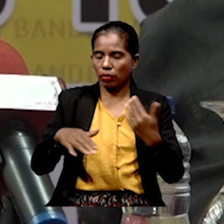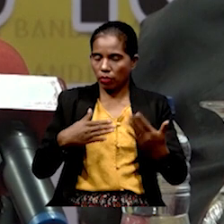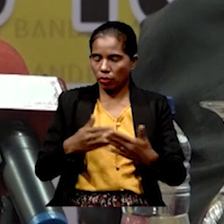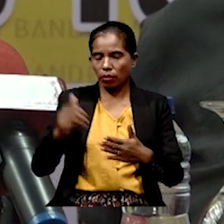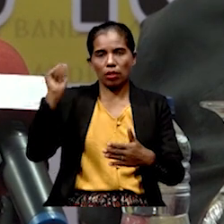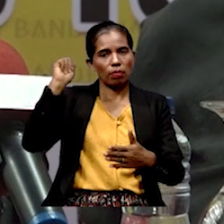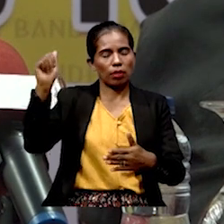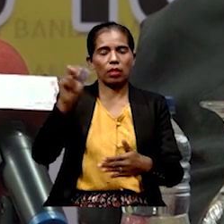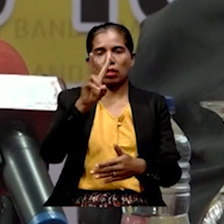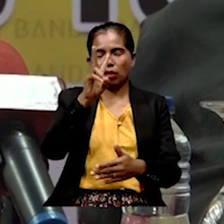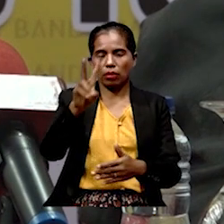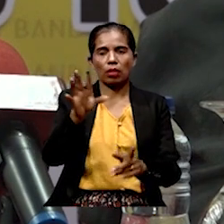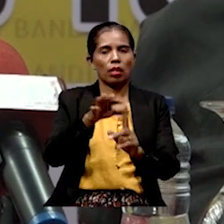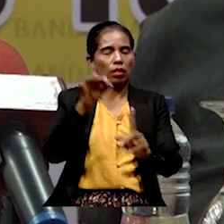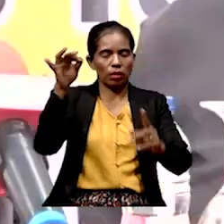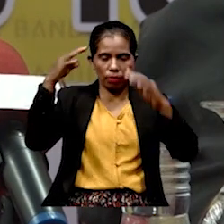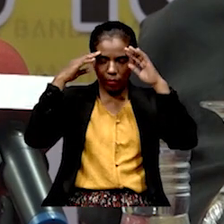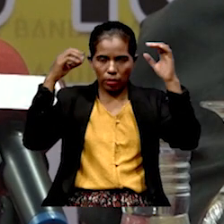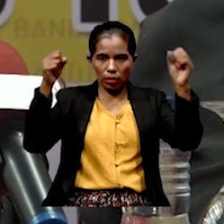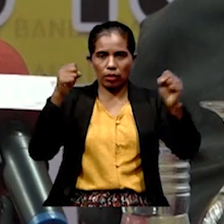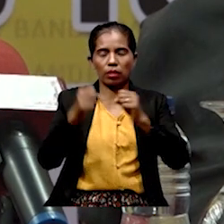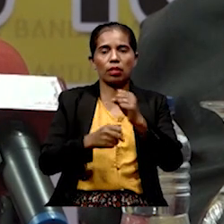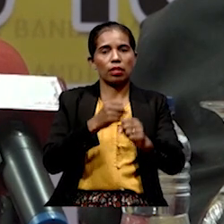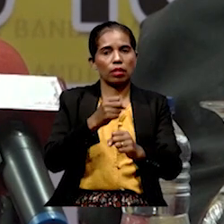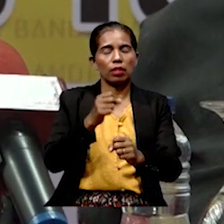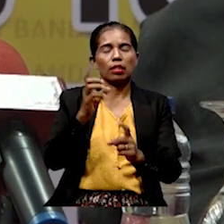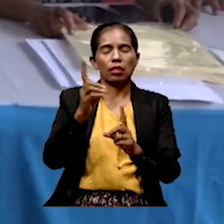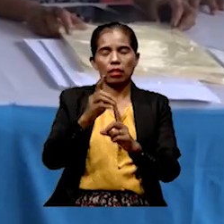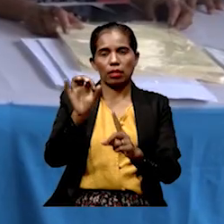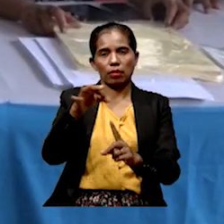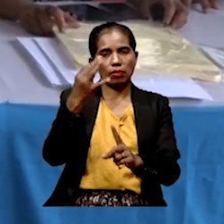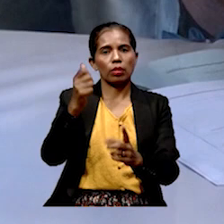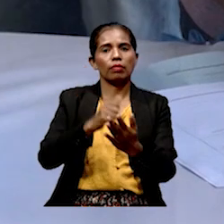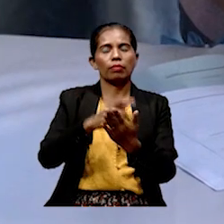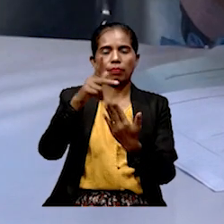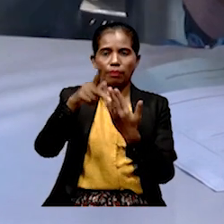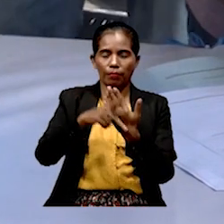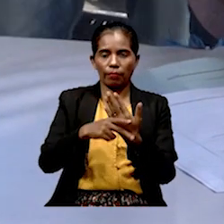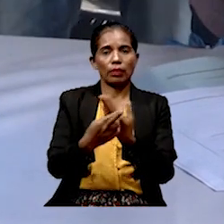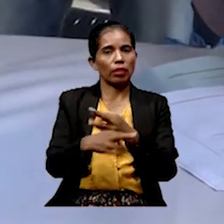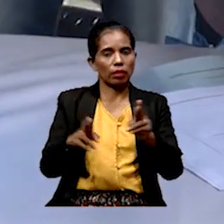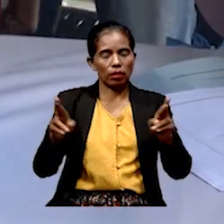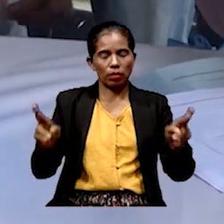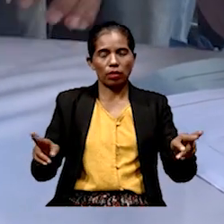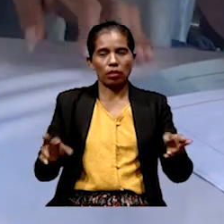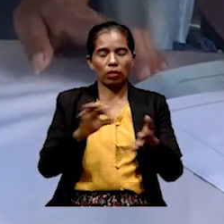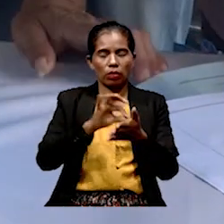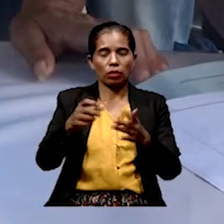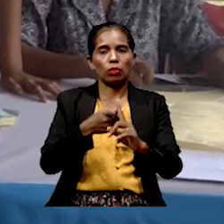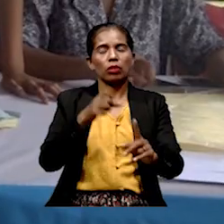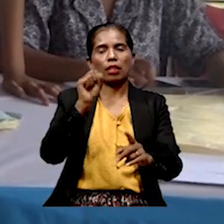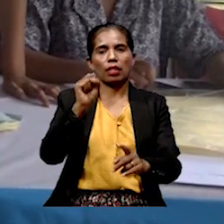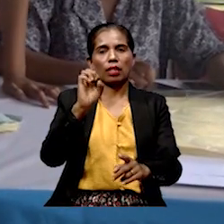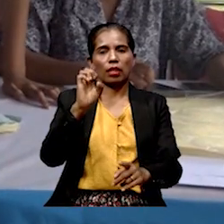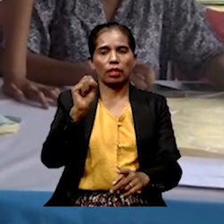da rua, no eleição presidencial, e a dia 19 de abril. Resultado final apuramento, o sistema a todo,